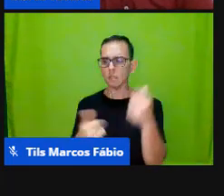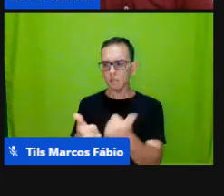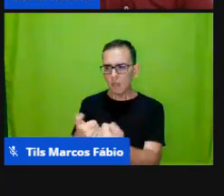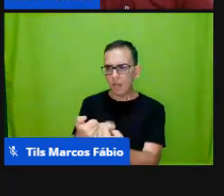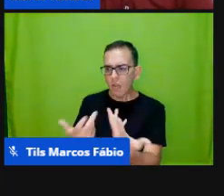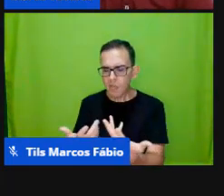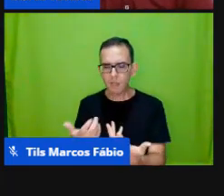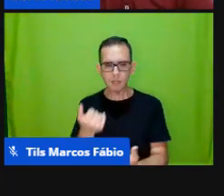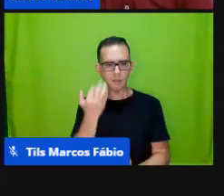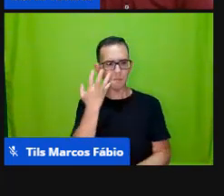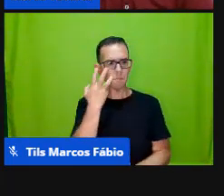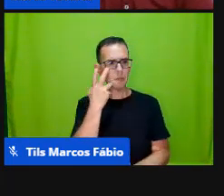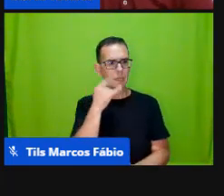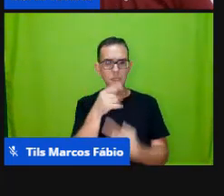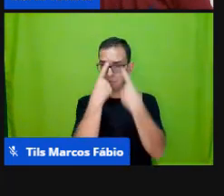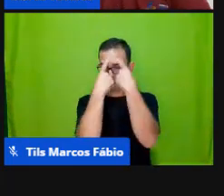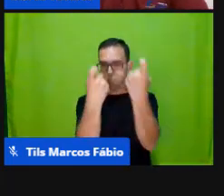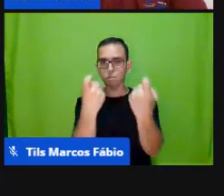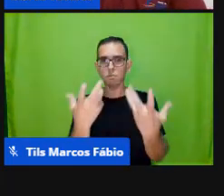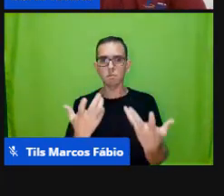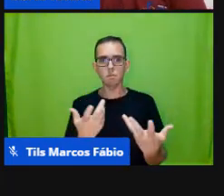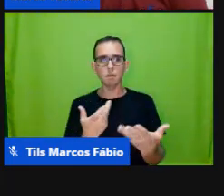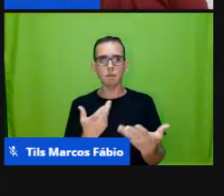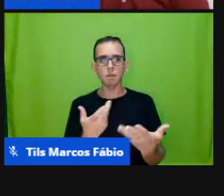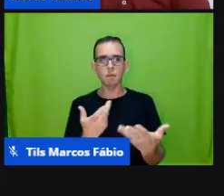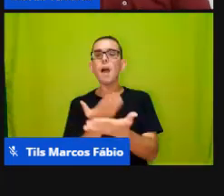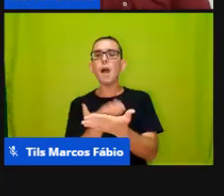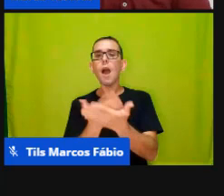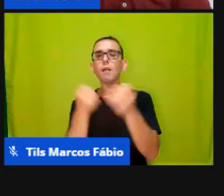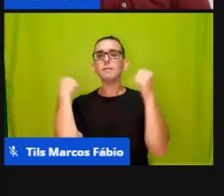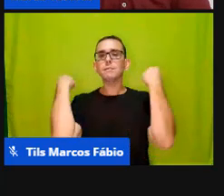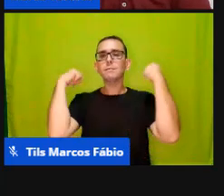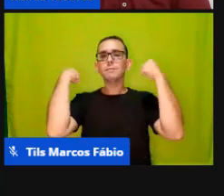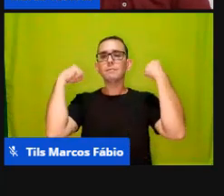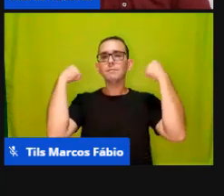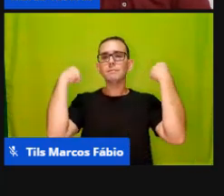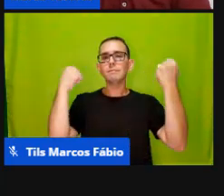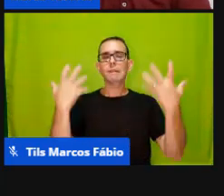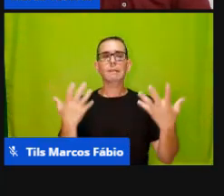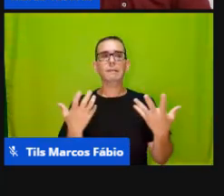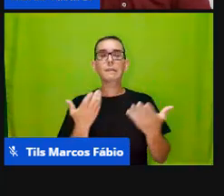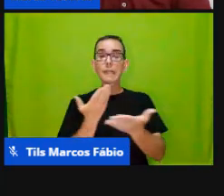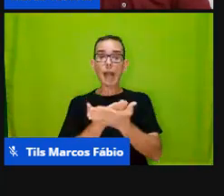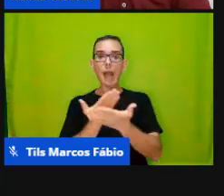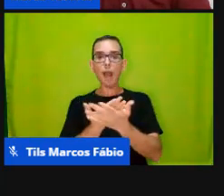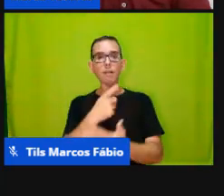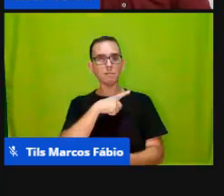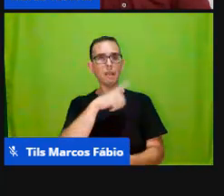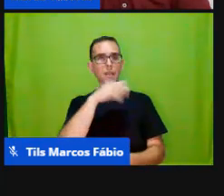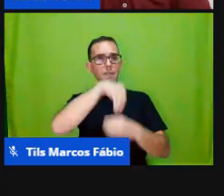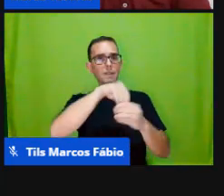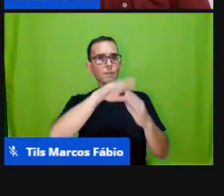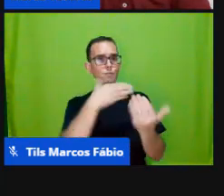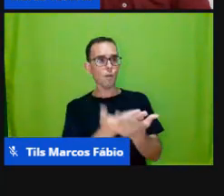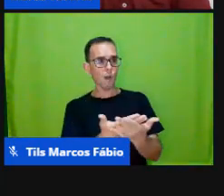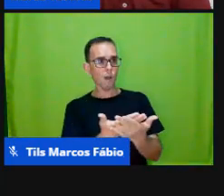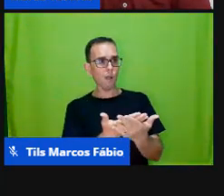a criança isso é um estresse. E nas aulas de educação física, nas aulas que a gente tem, ele